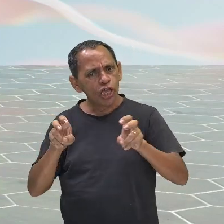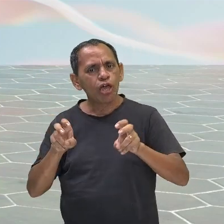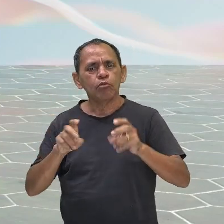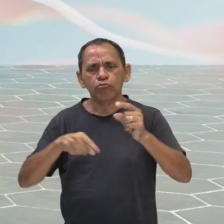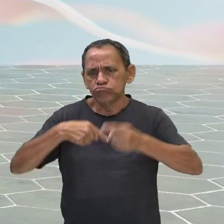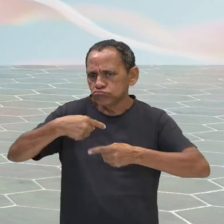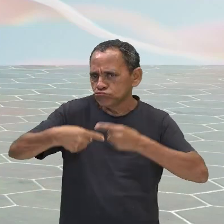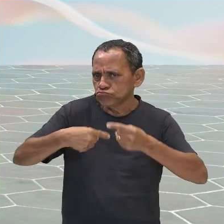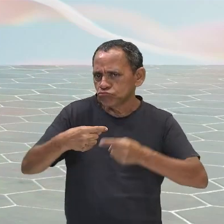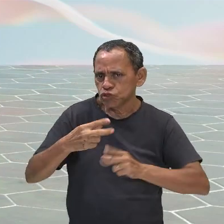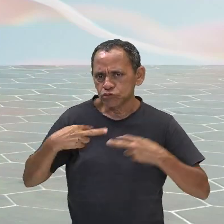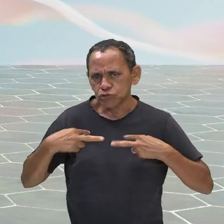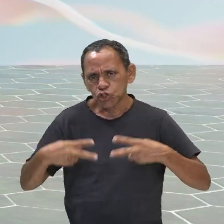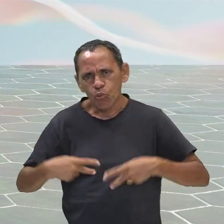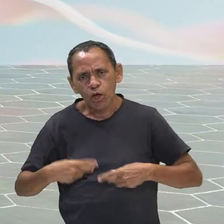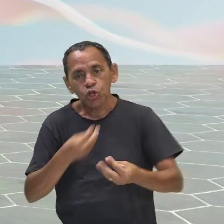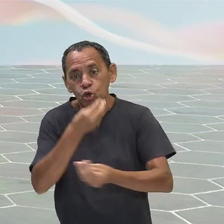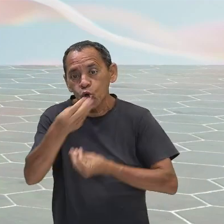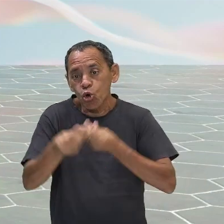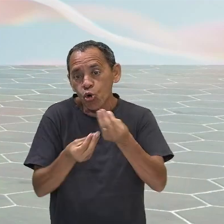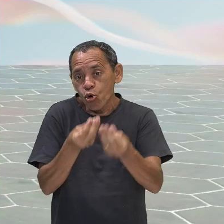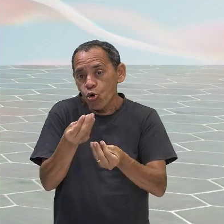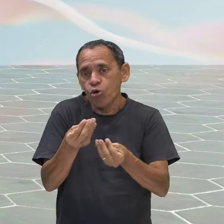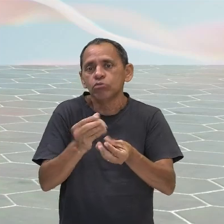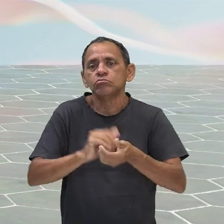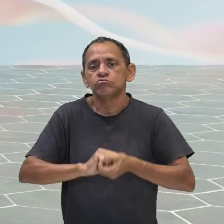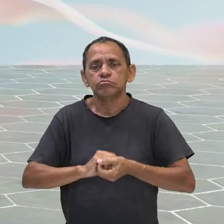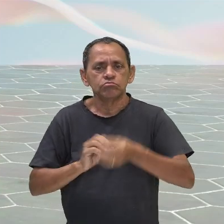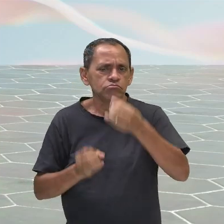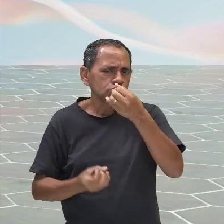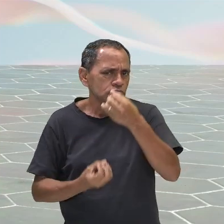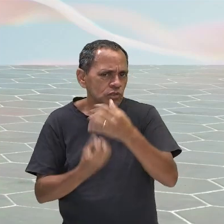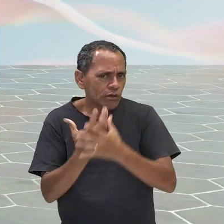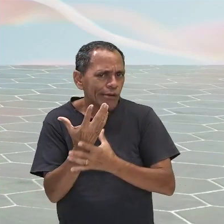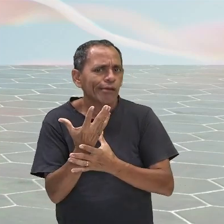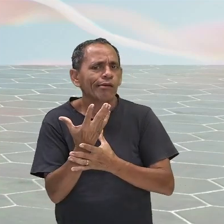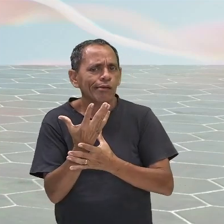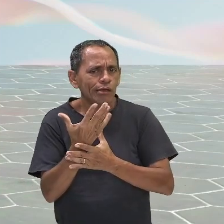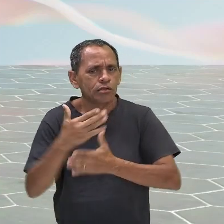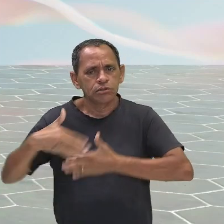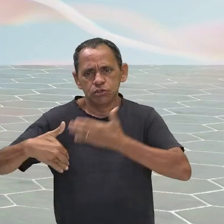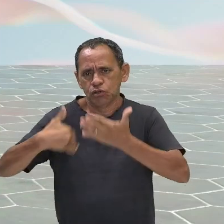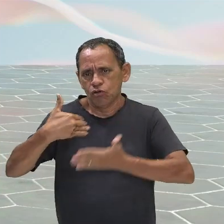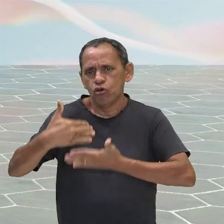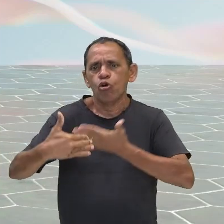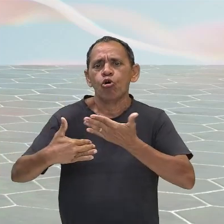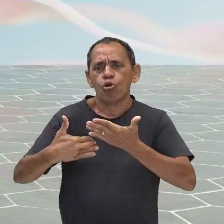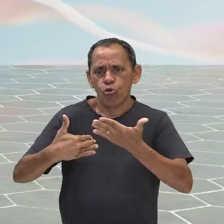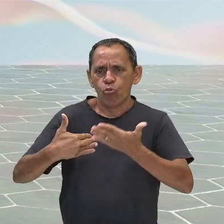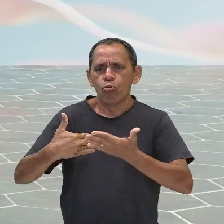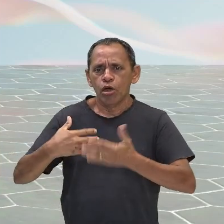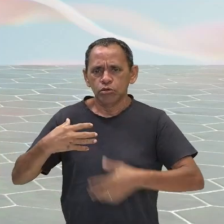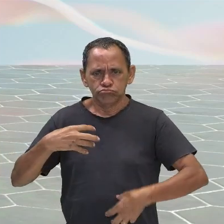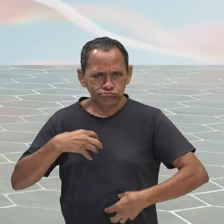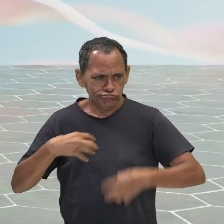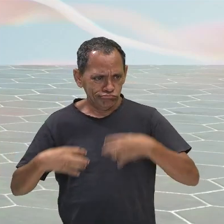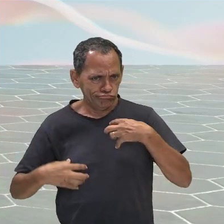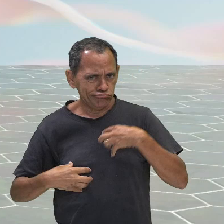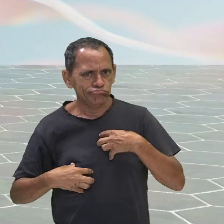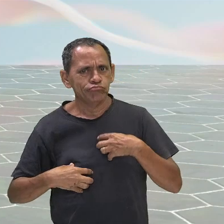de como se formam, né, o desenvolvimento dos órgãos ao longo,